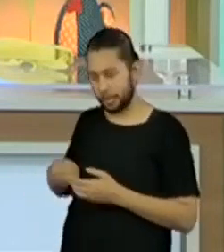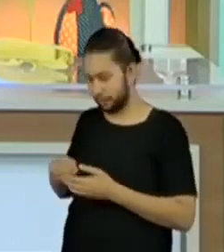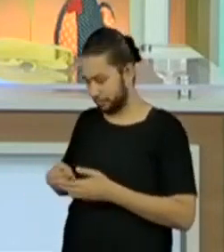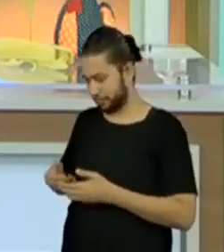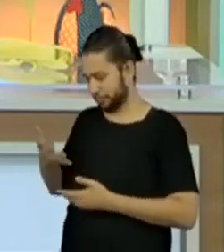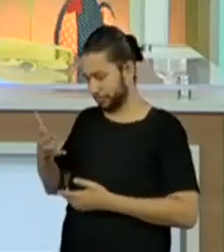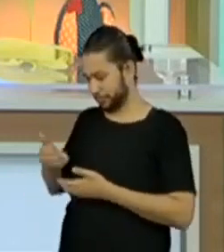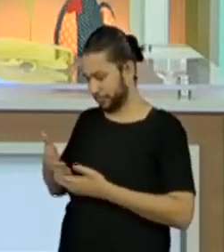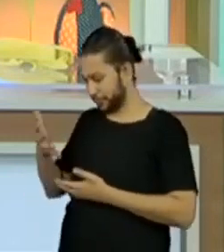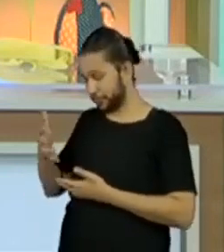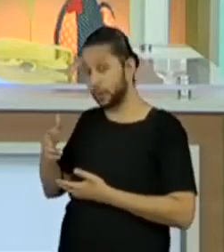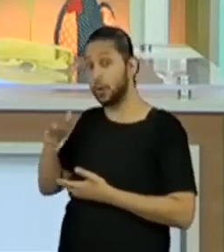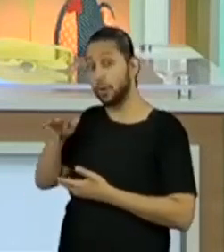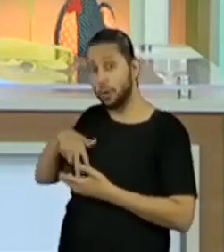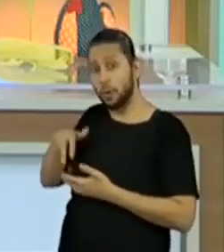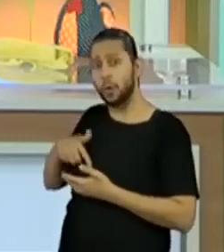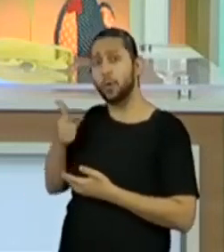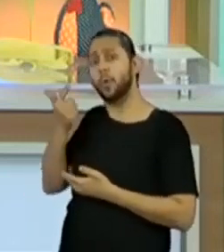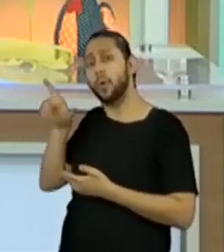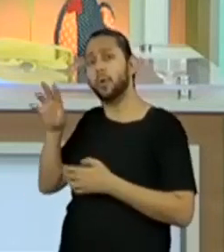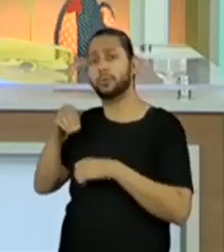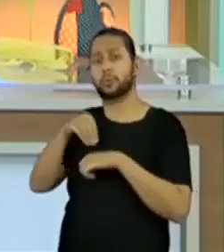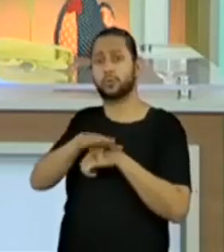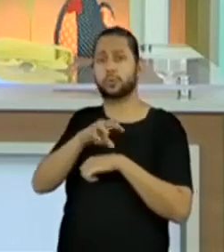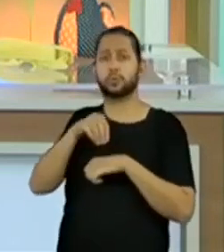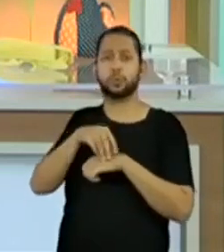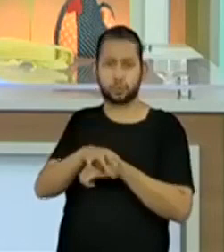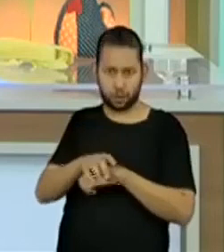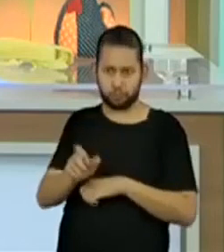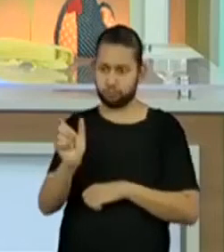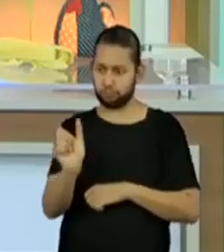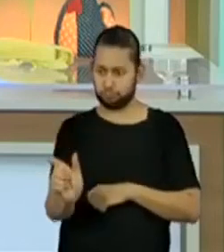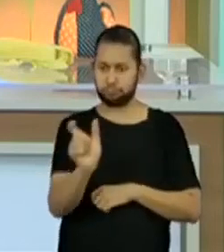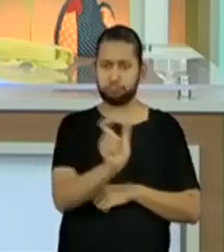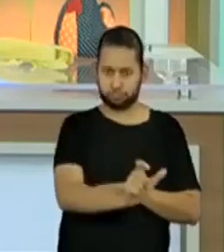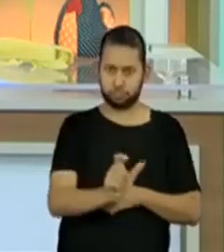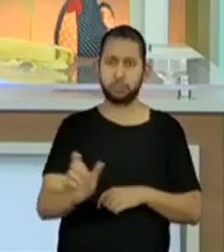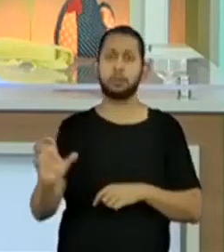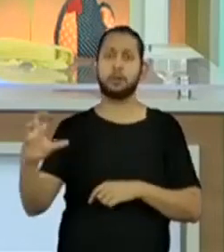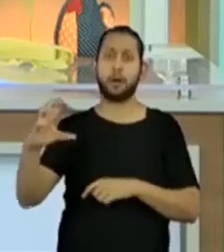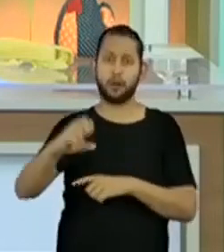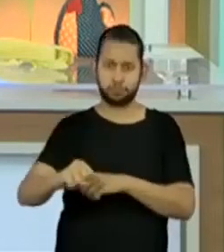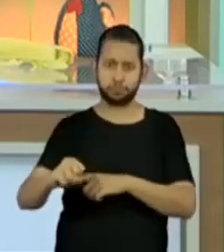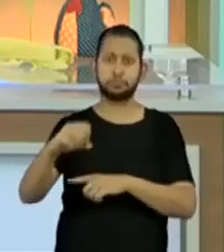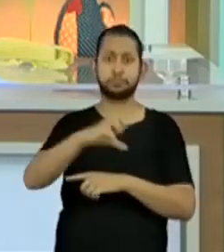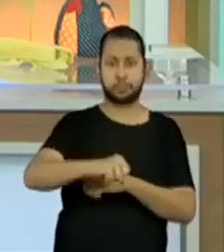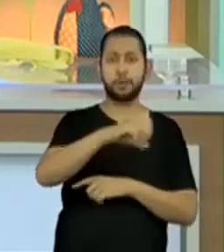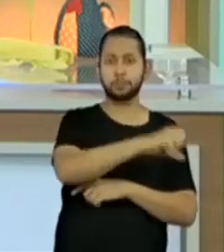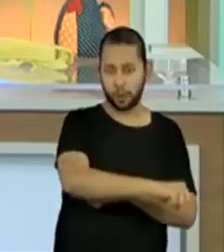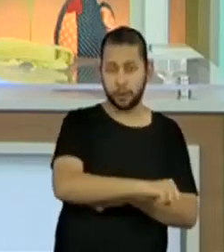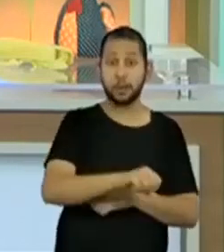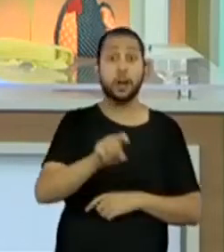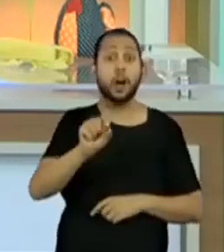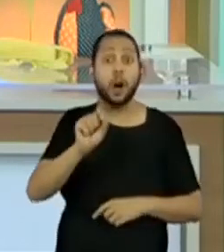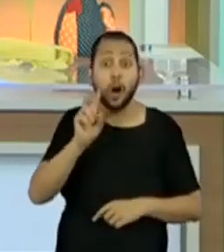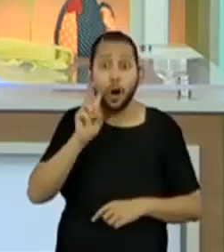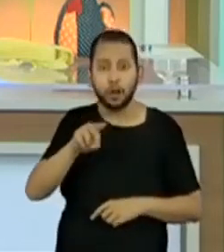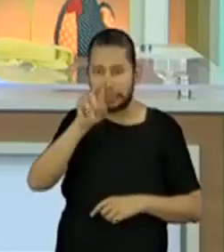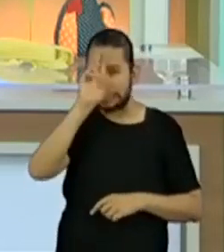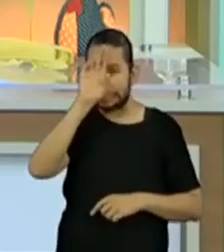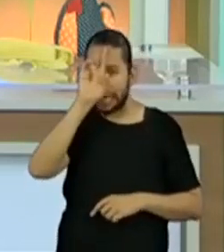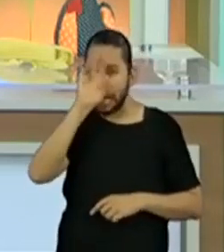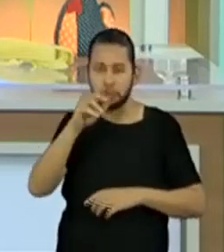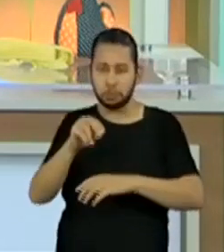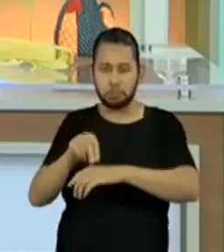nós temos outras sugestões de cadeia alimentar que são o seguinte: inseto, que aí é o grilo, né?